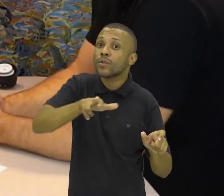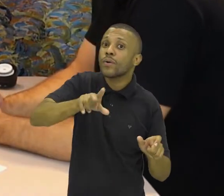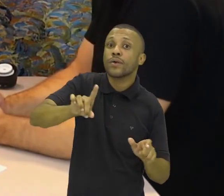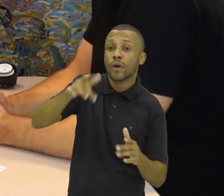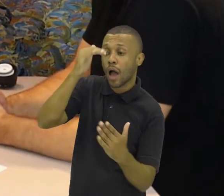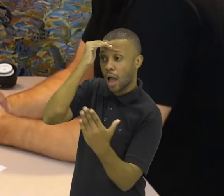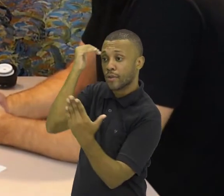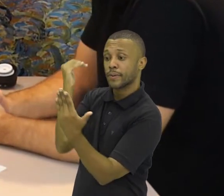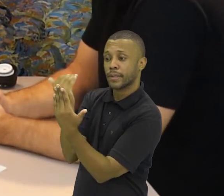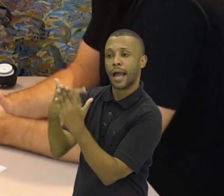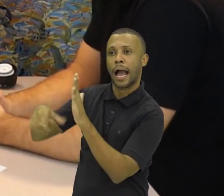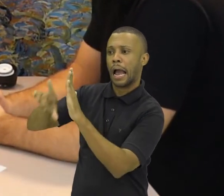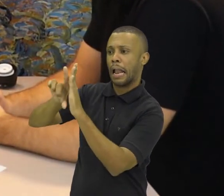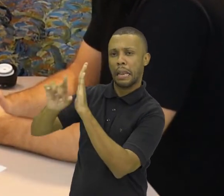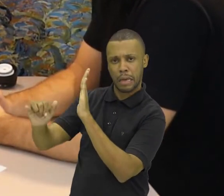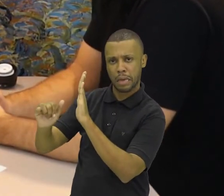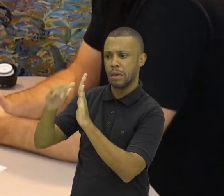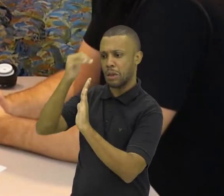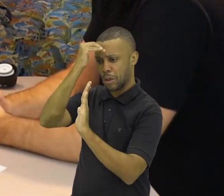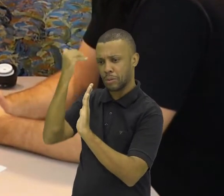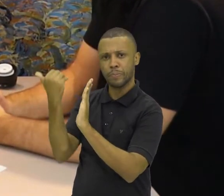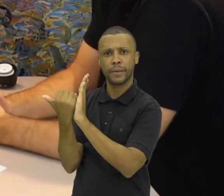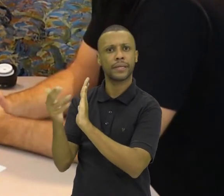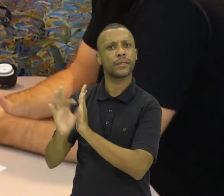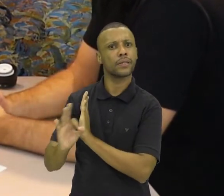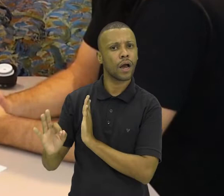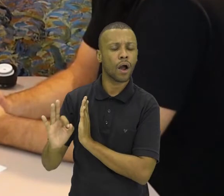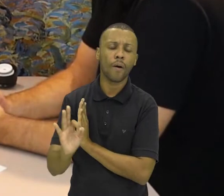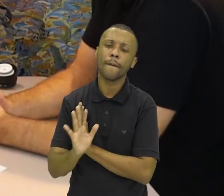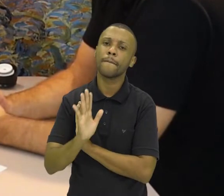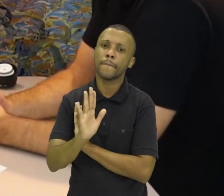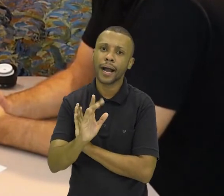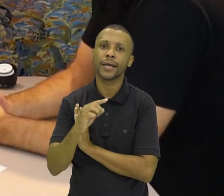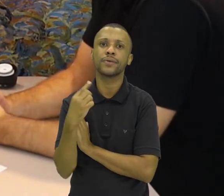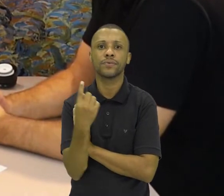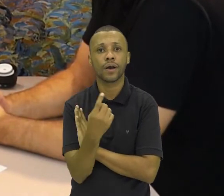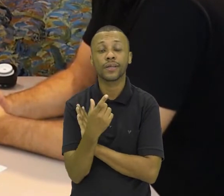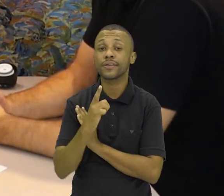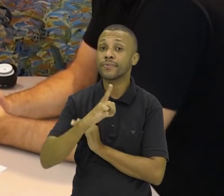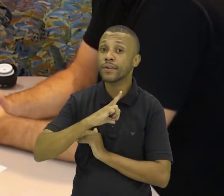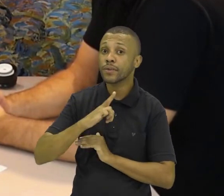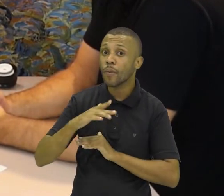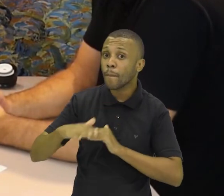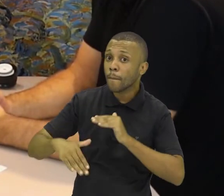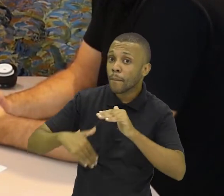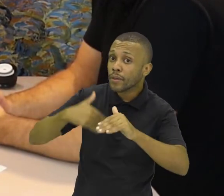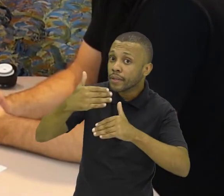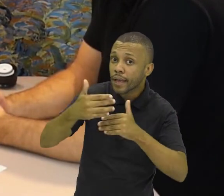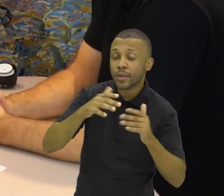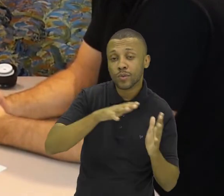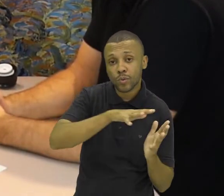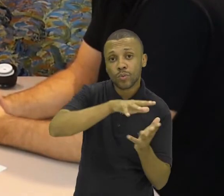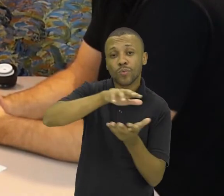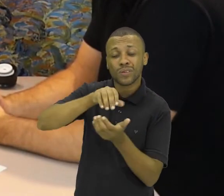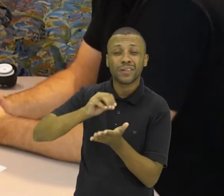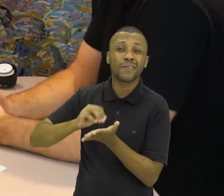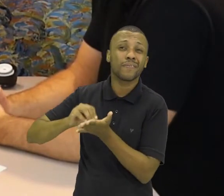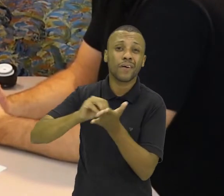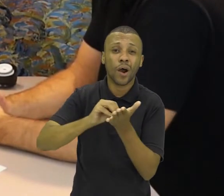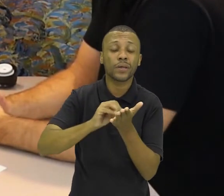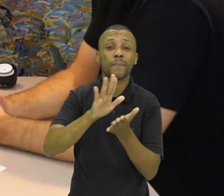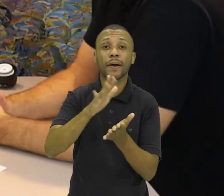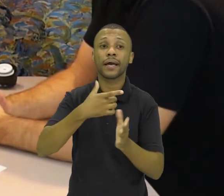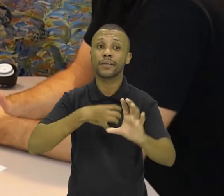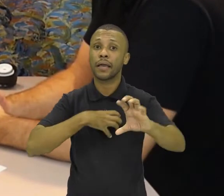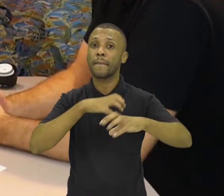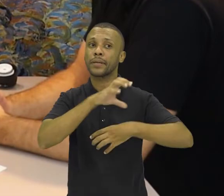leis, até a gente poderia prescindir de muitas leis, tá? Se houvesse um processo que nesse nosso mundo ainda não